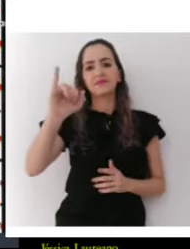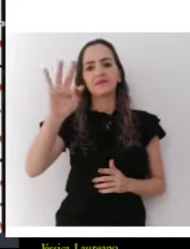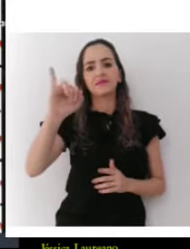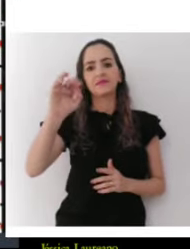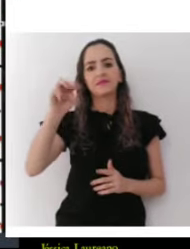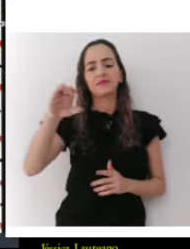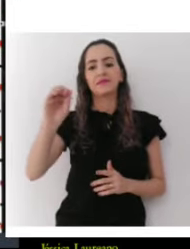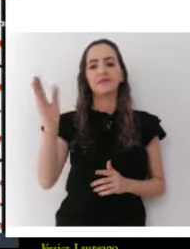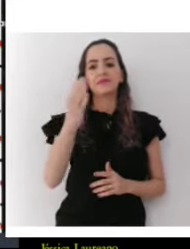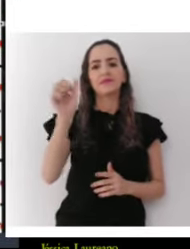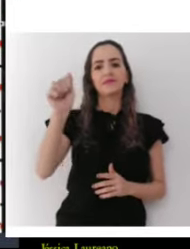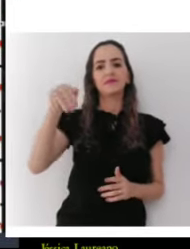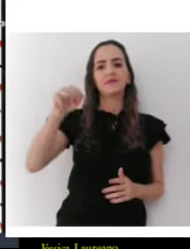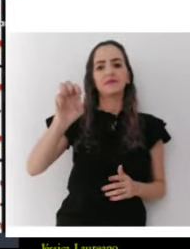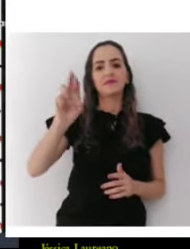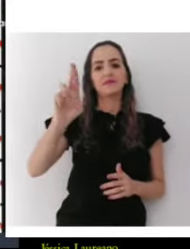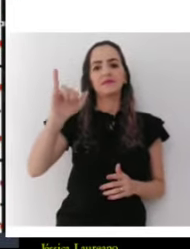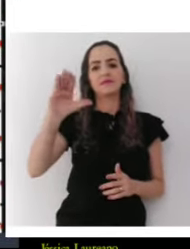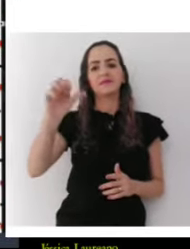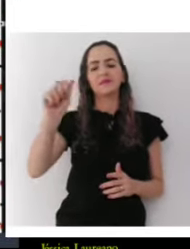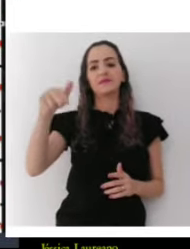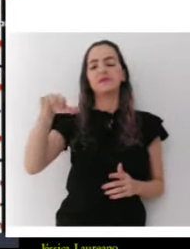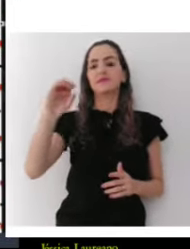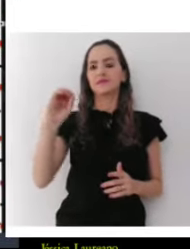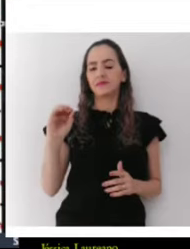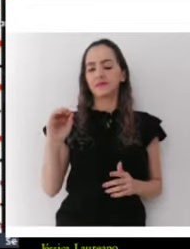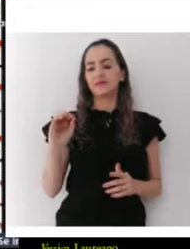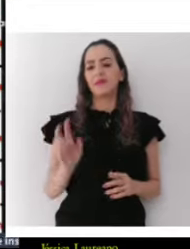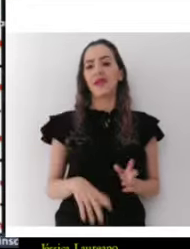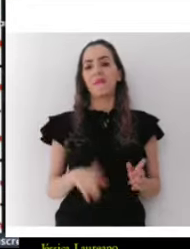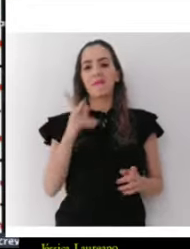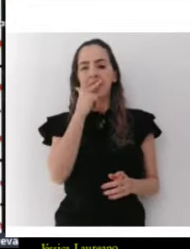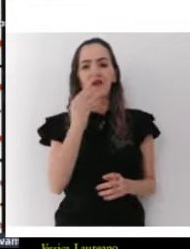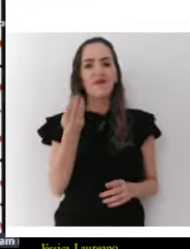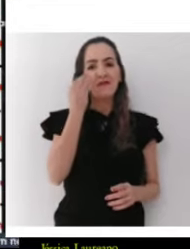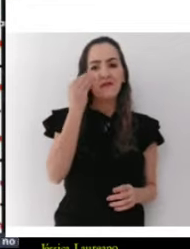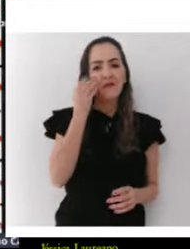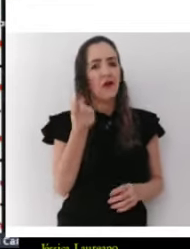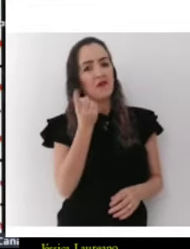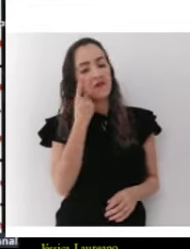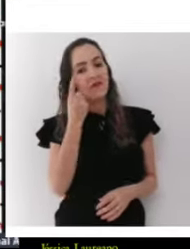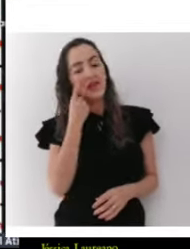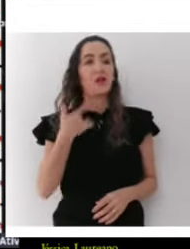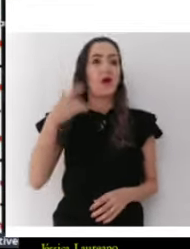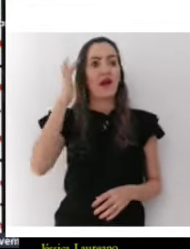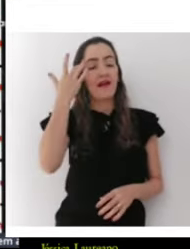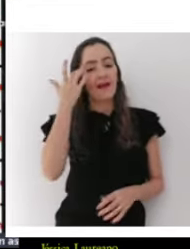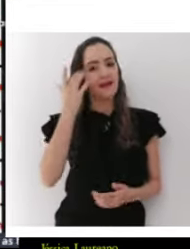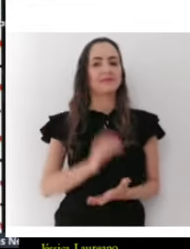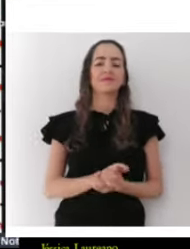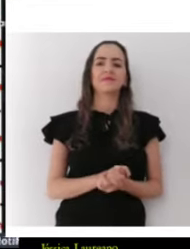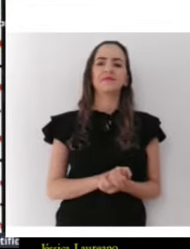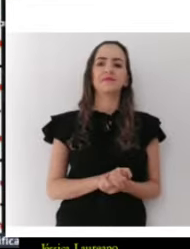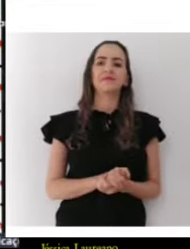usando essa chamada de chute, essa estimativa. Também chamada de algoritmo